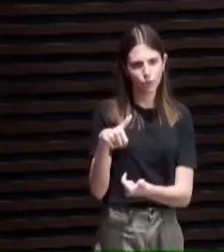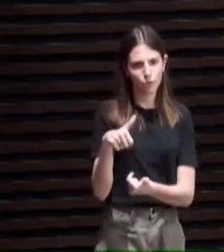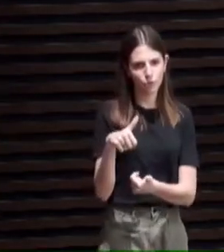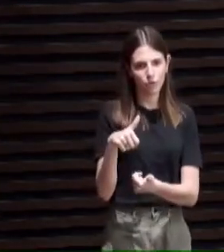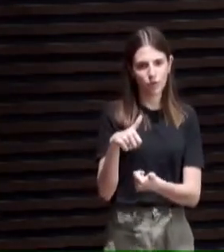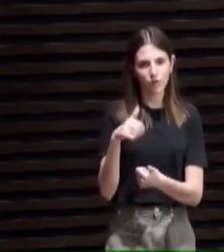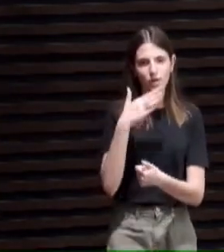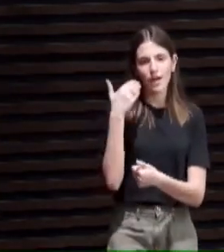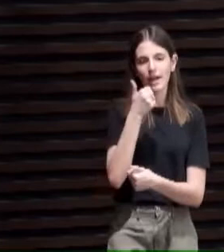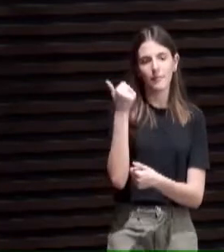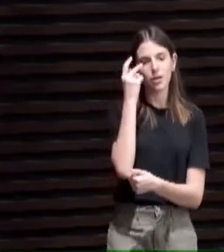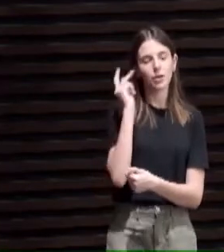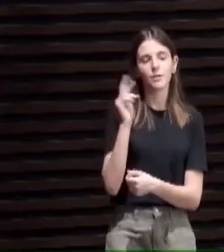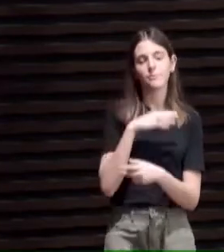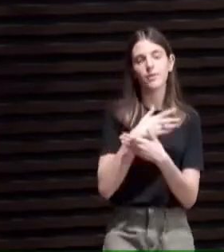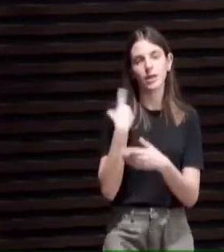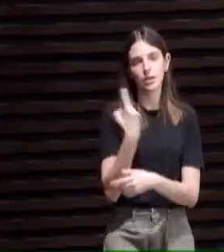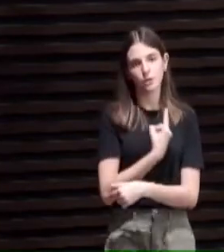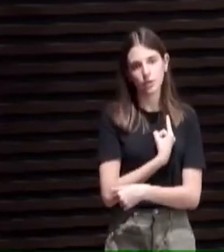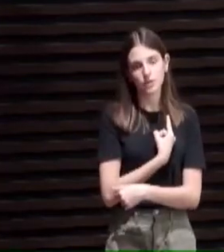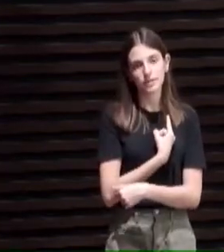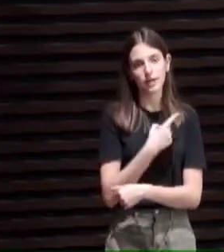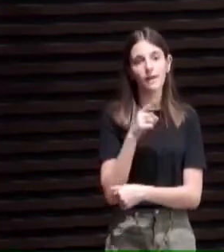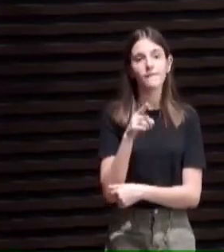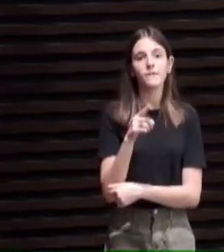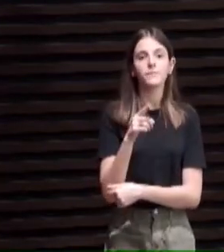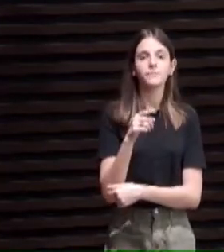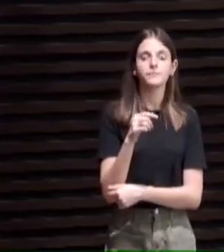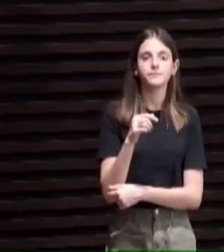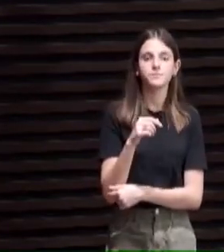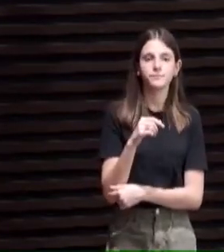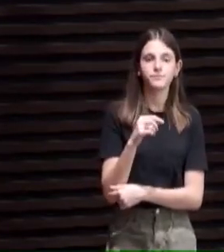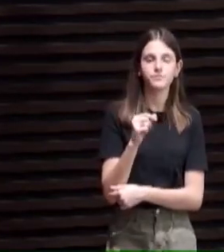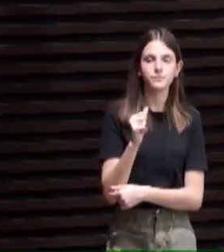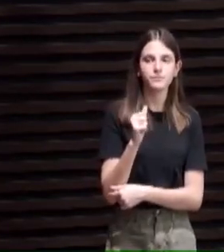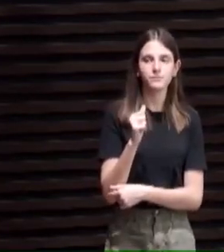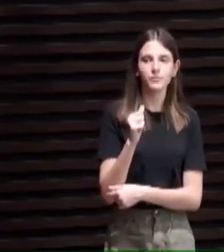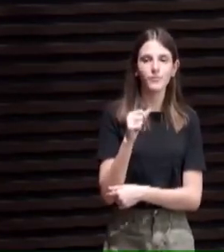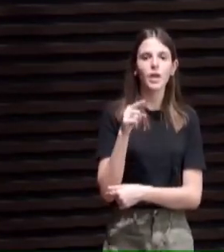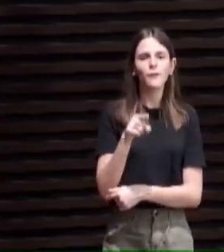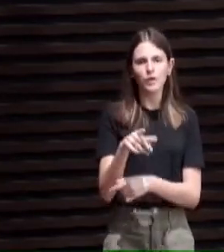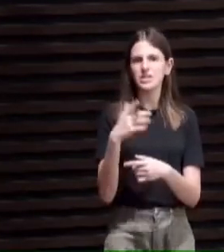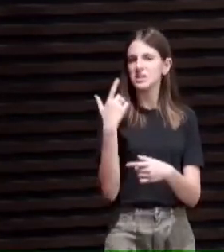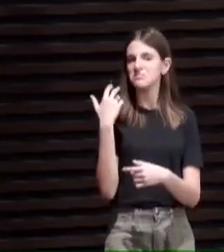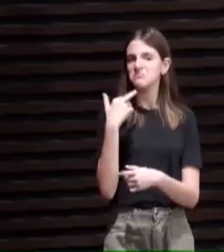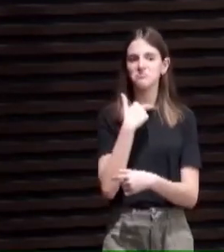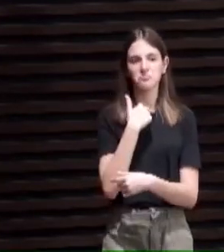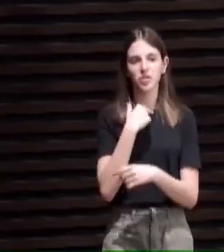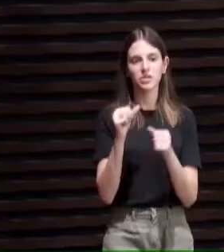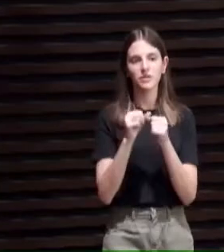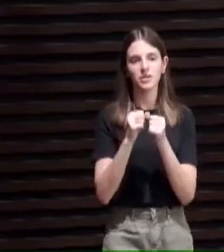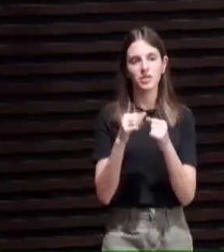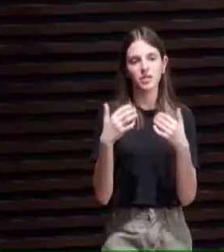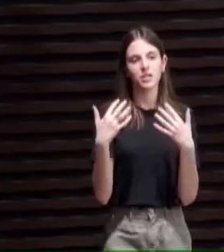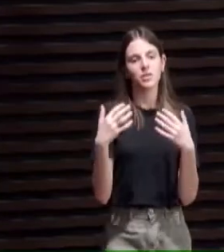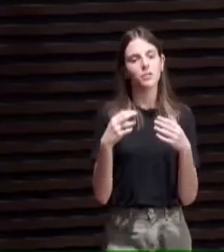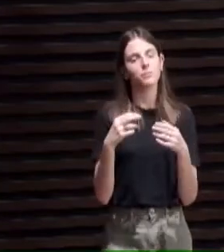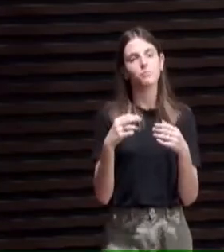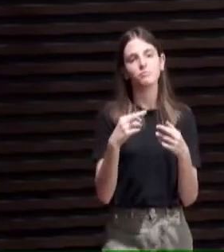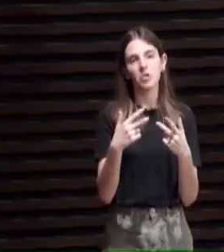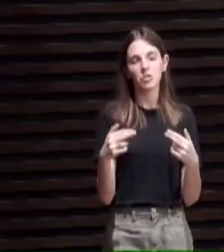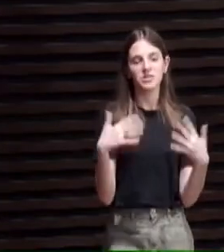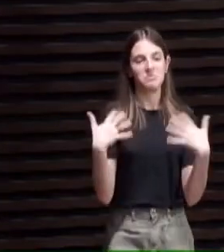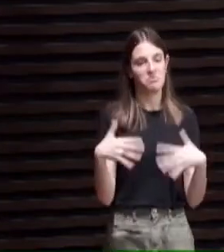mundo melhor do que esse, não. Não chora. Você não ia conseguir fazer uma coisa melhor do que essa. Isso é uma Teodiceia. Por mais que eu